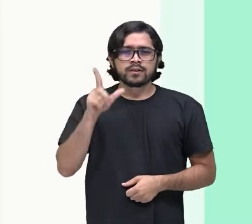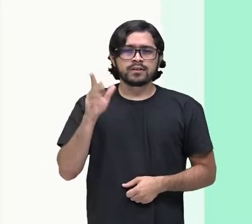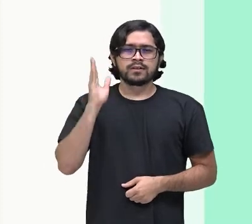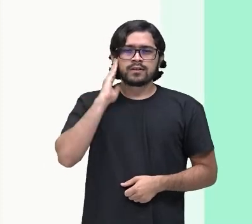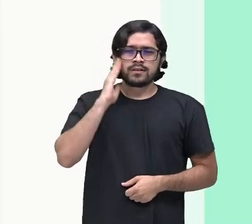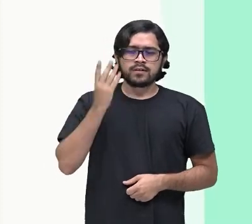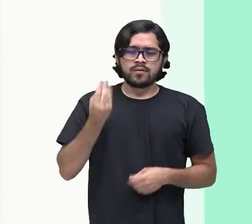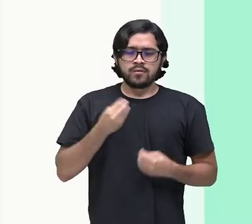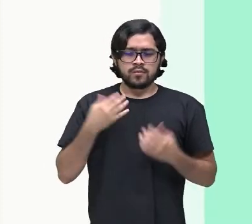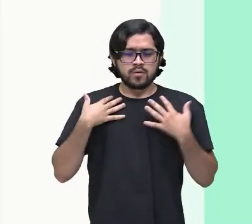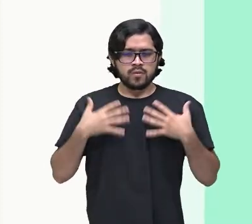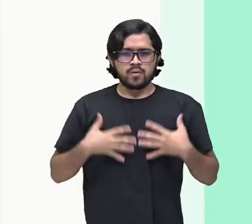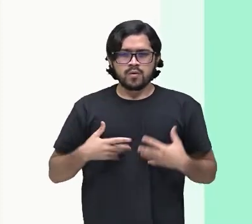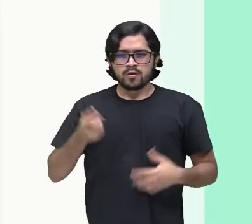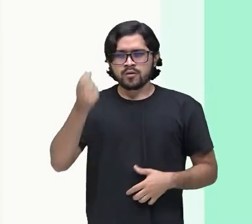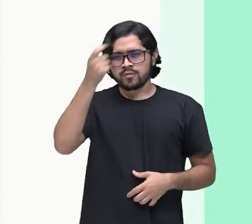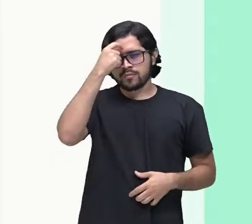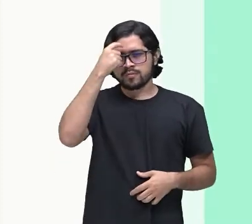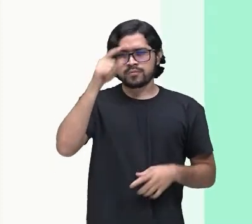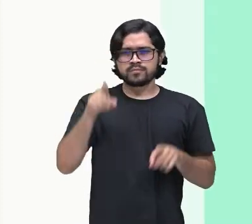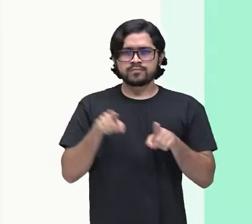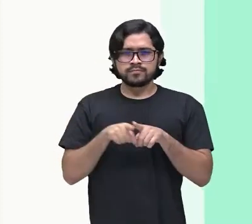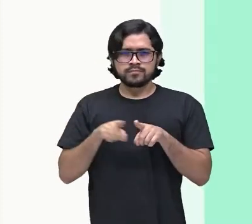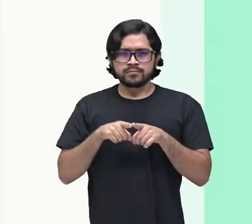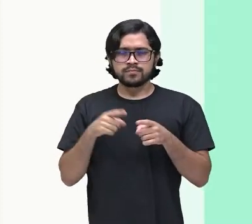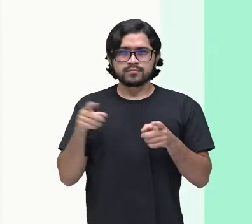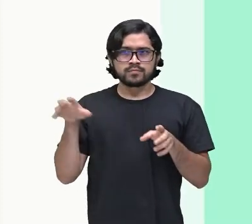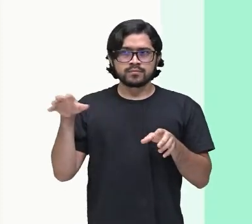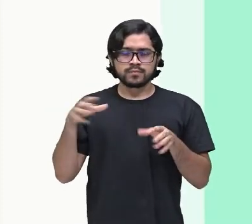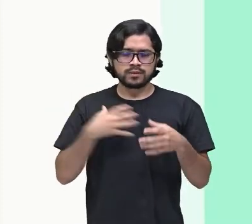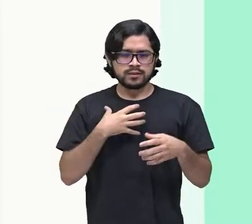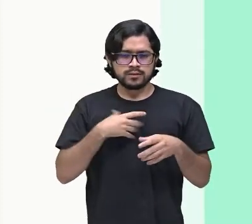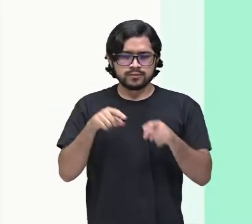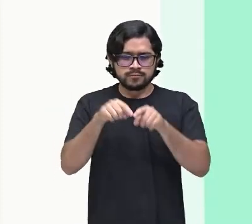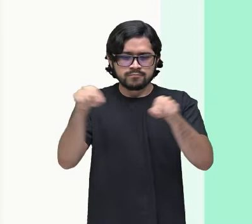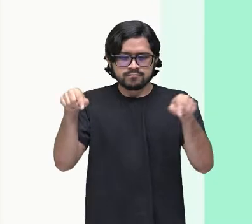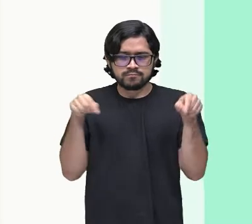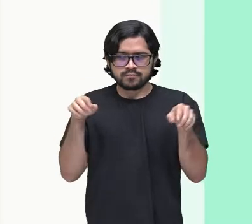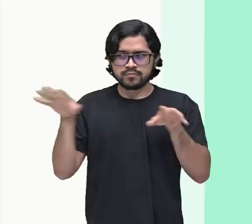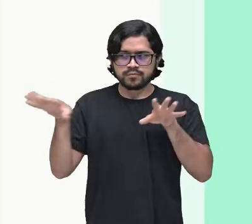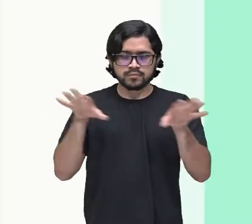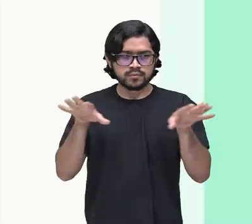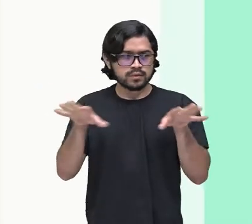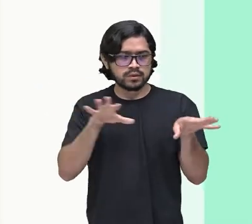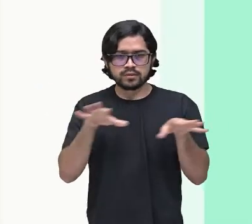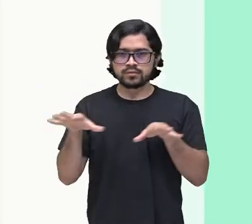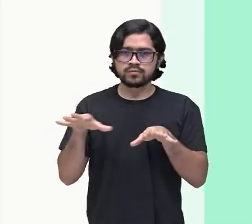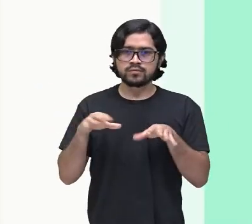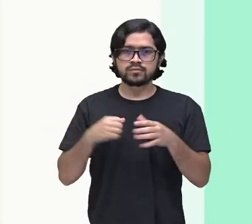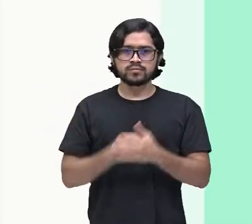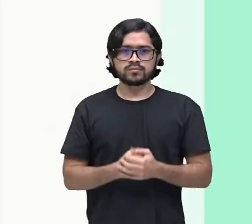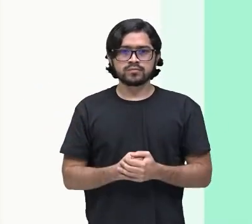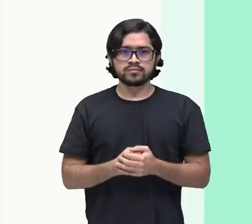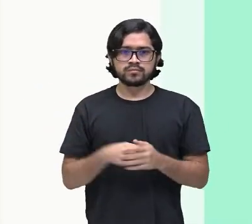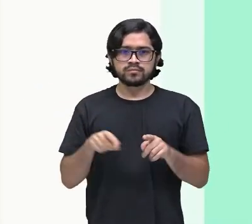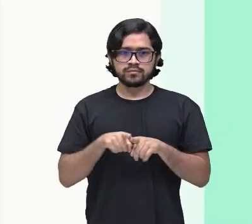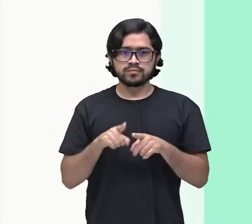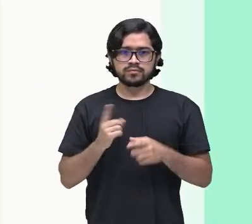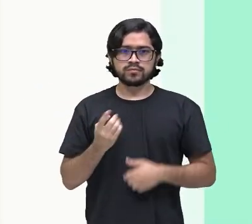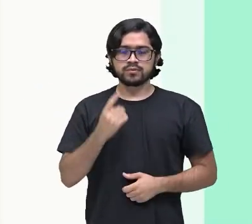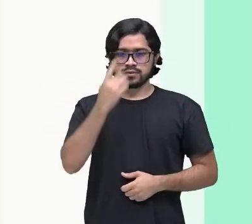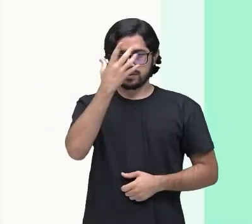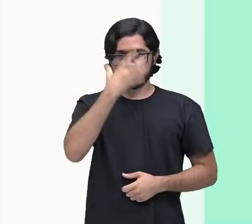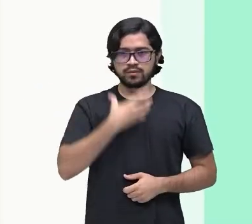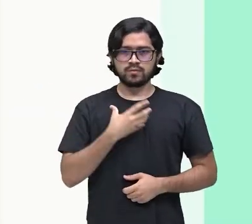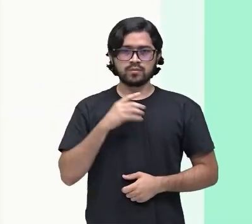consciência corporal, orientação espacial, nos informam também por meio da postura da cabeça